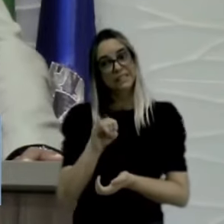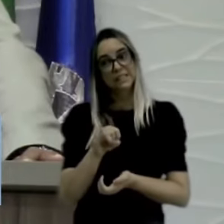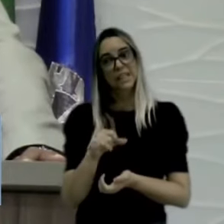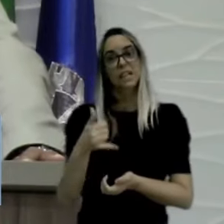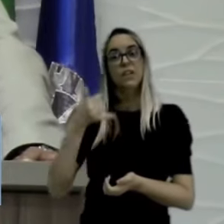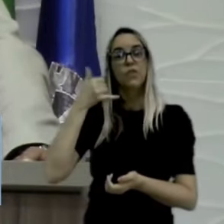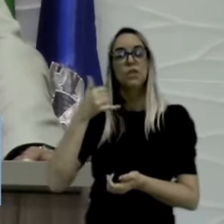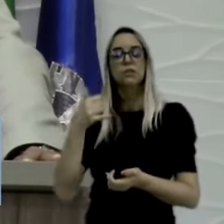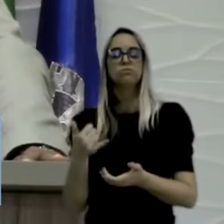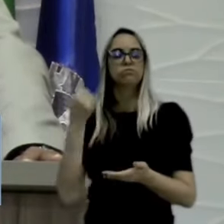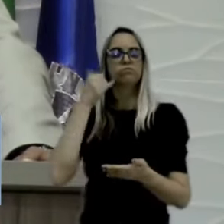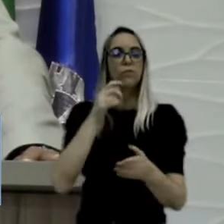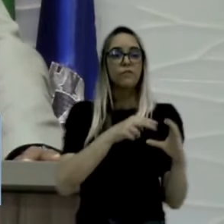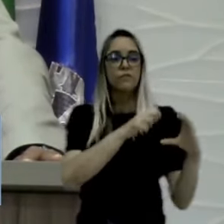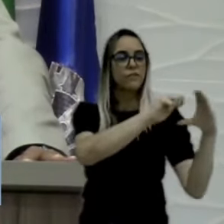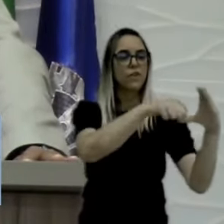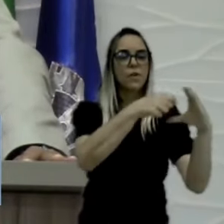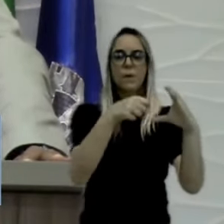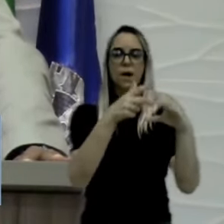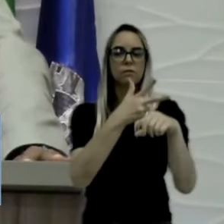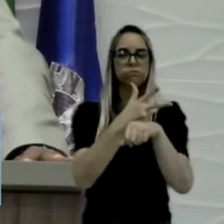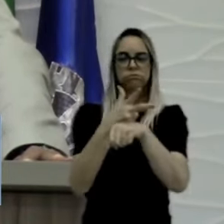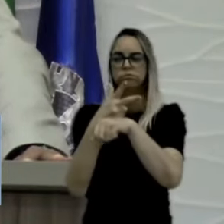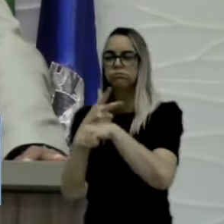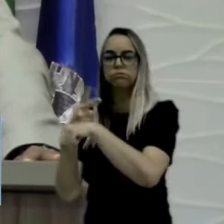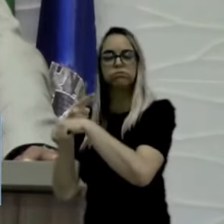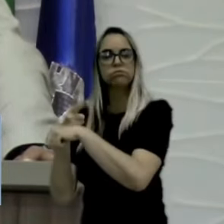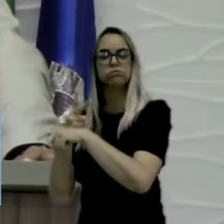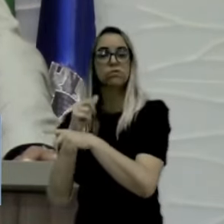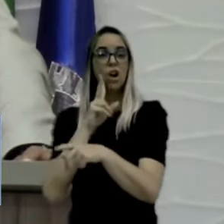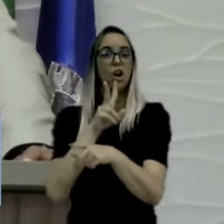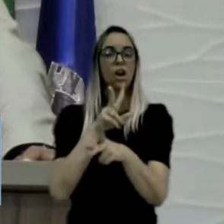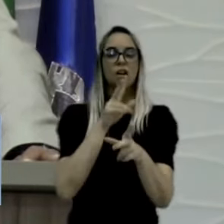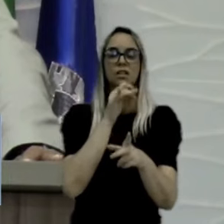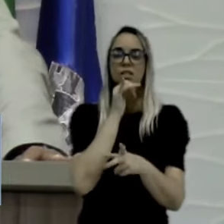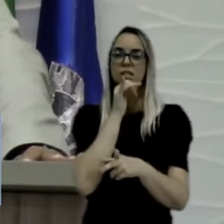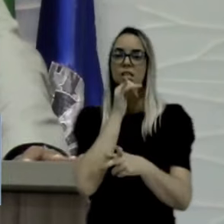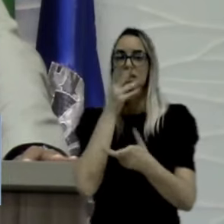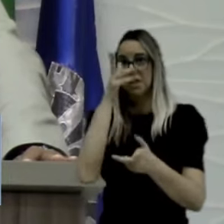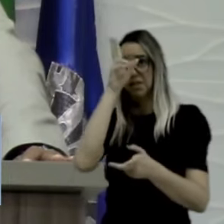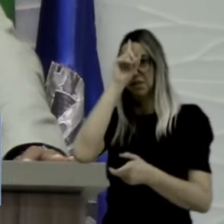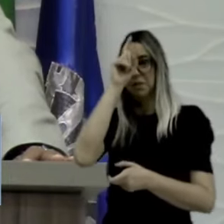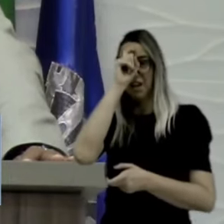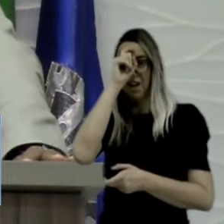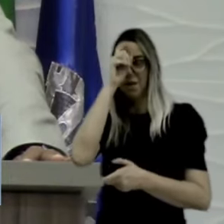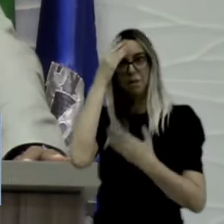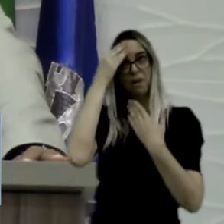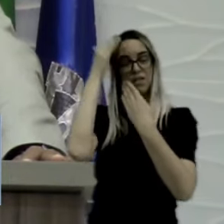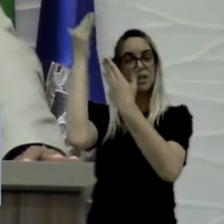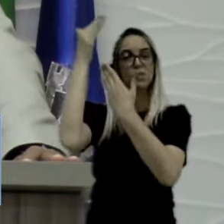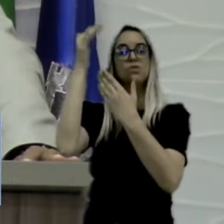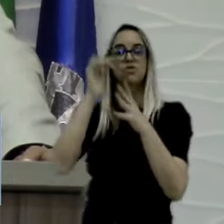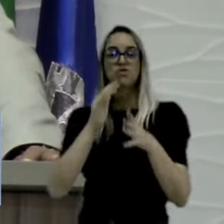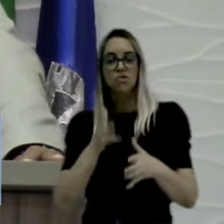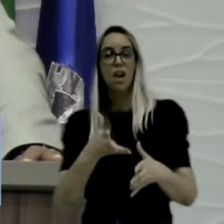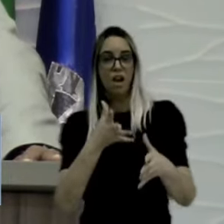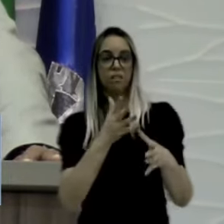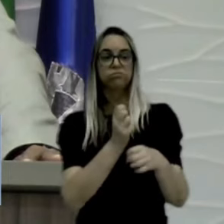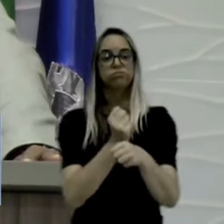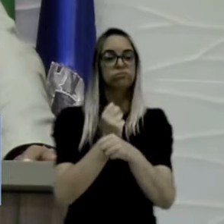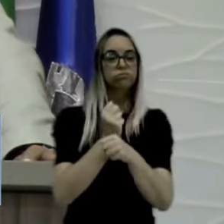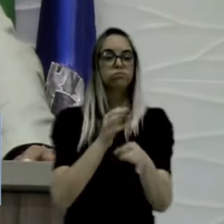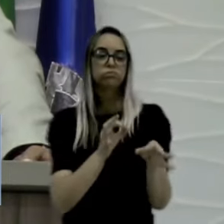pegue e mostre a verdade. Vá filmando o que precisa. O hospital. Graças a Deus, parece que estão mexendo nele lá. Depois de tanta